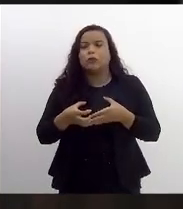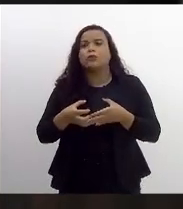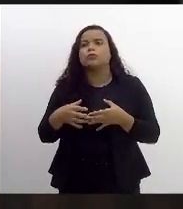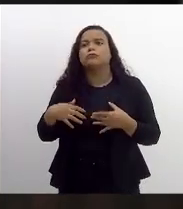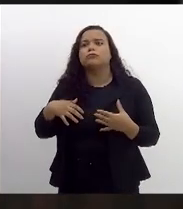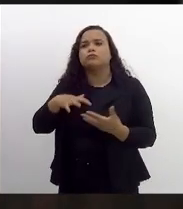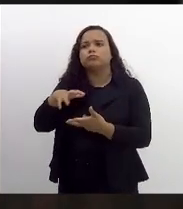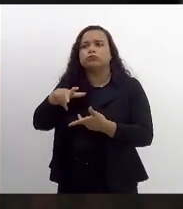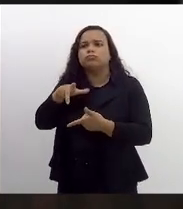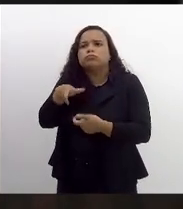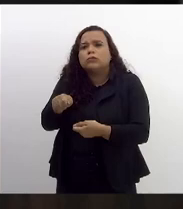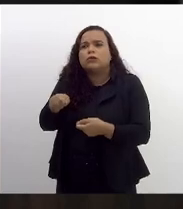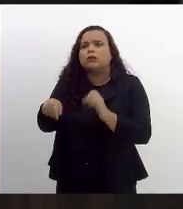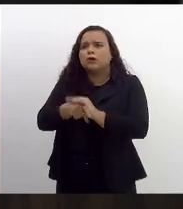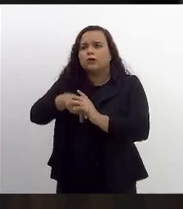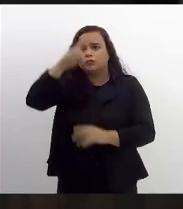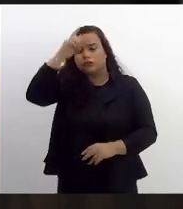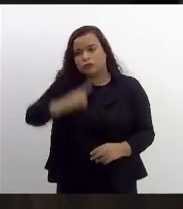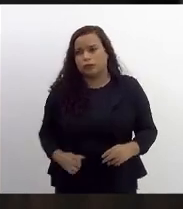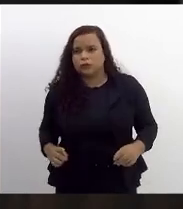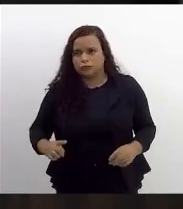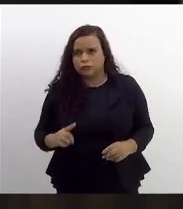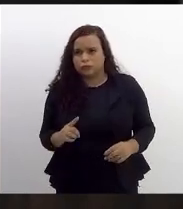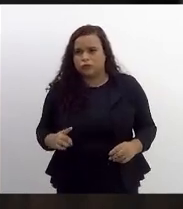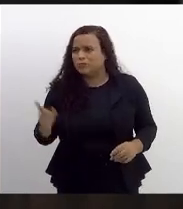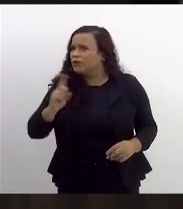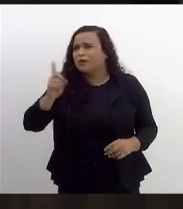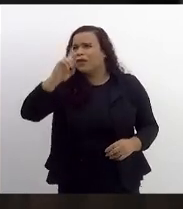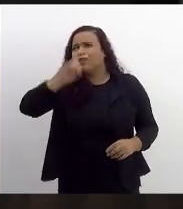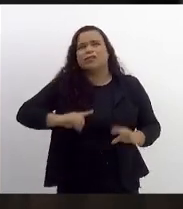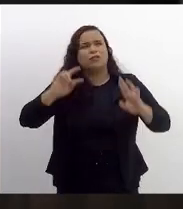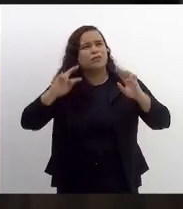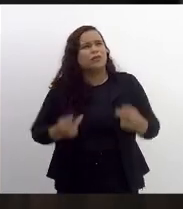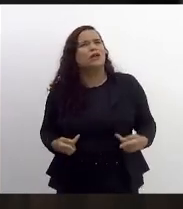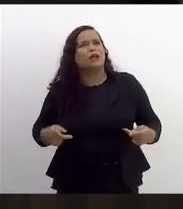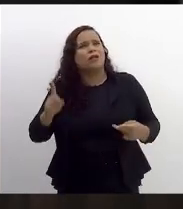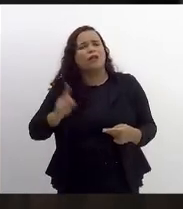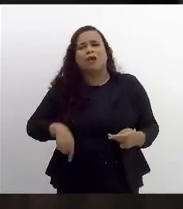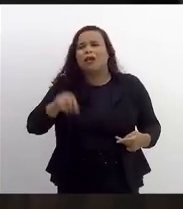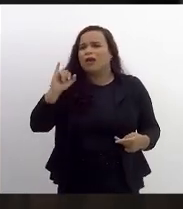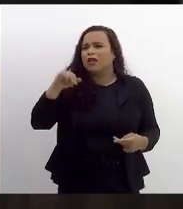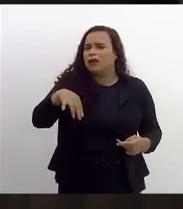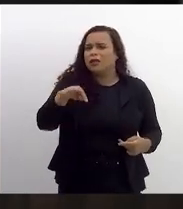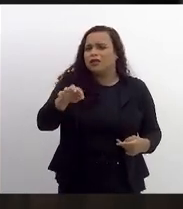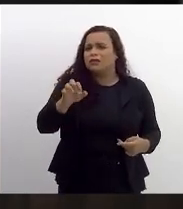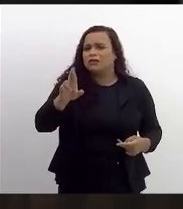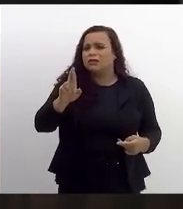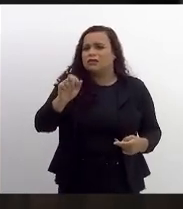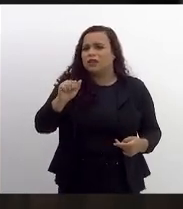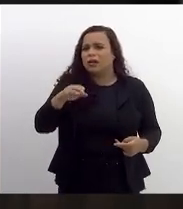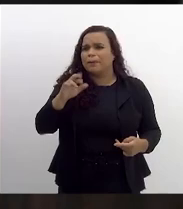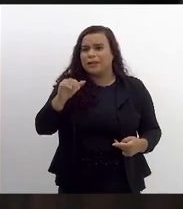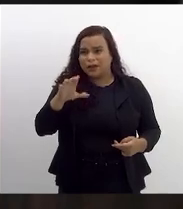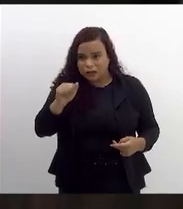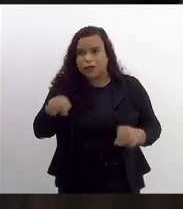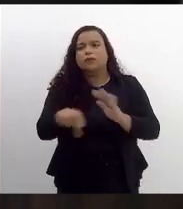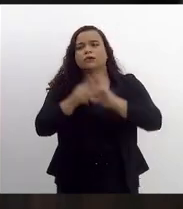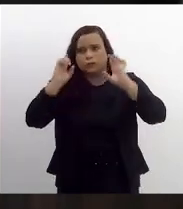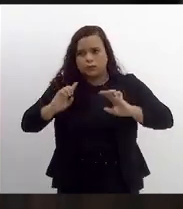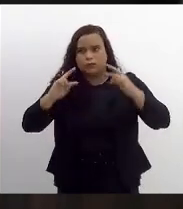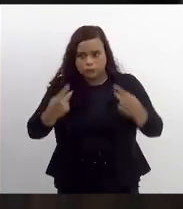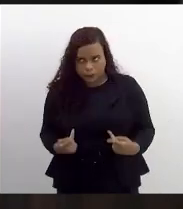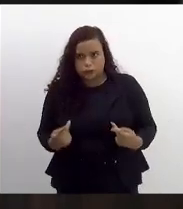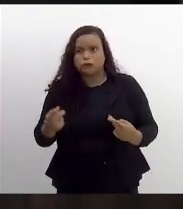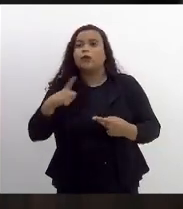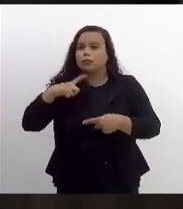de direitos e não é de direitos humanos interamericana de direitos humanos Então